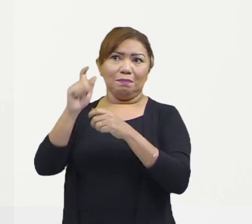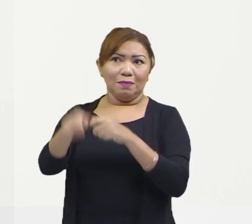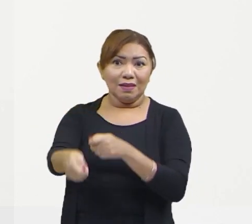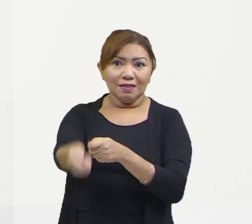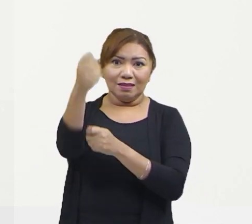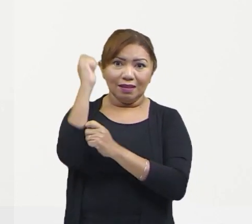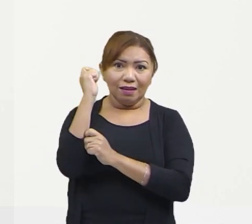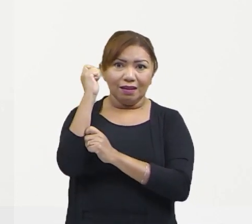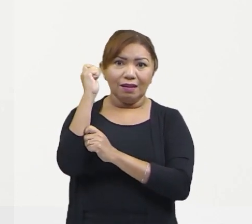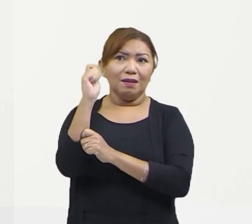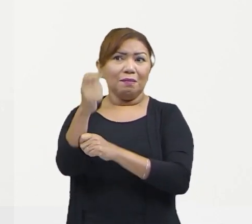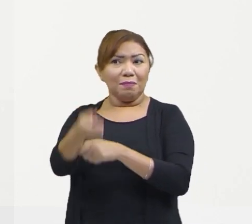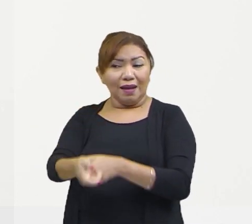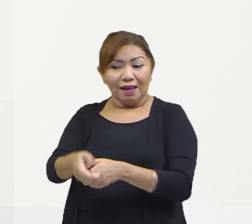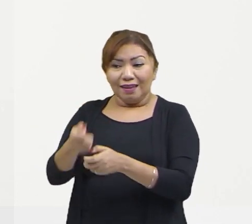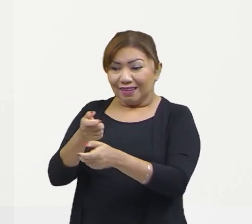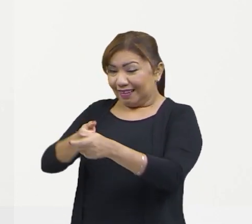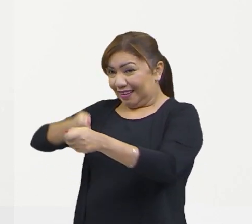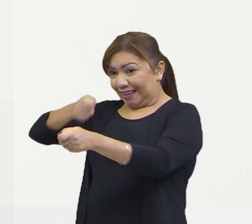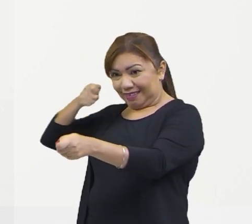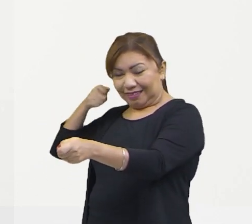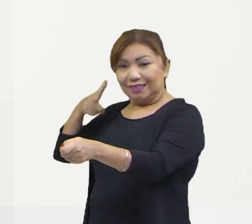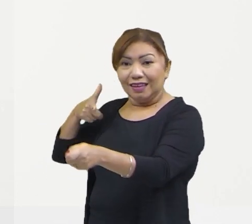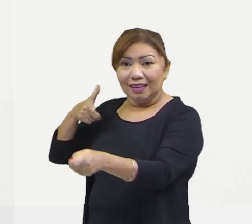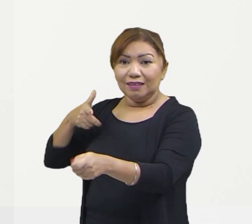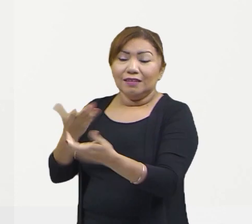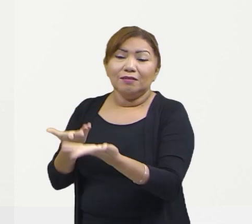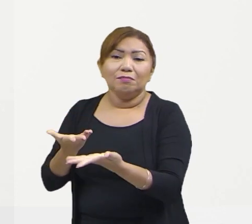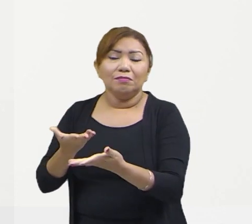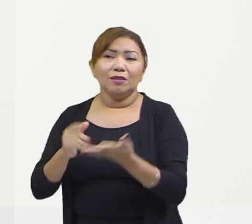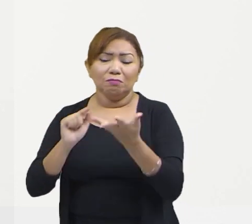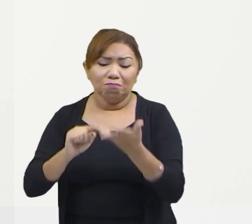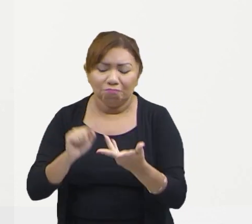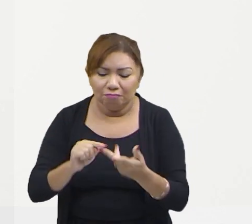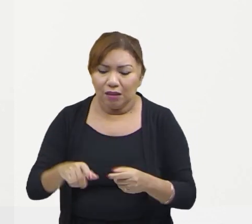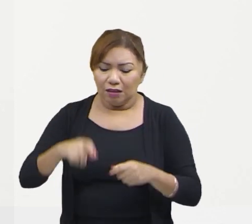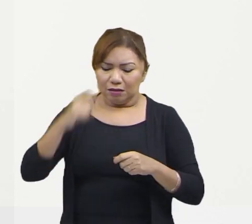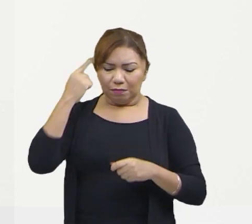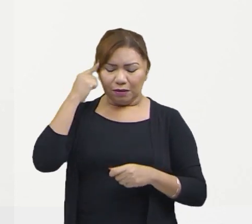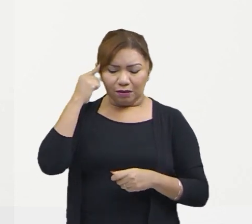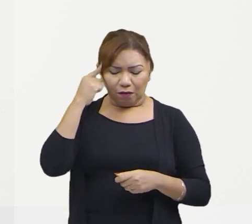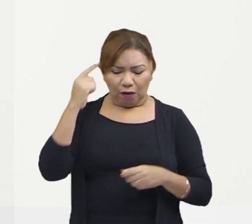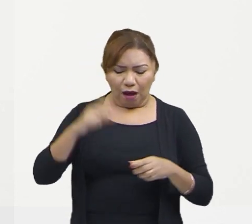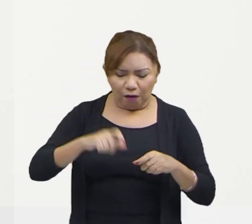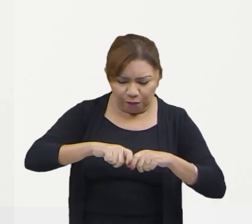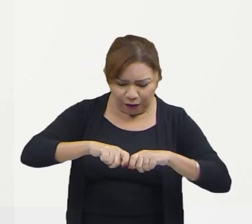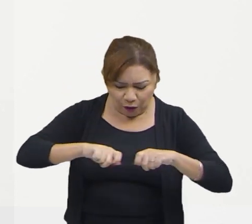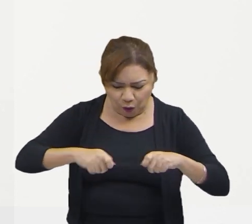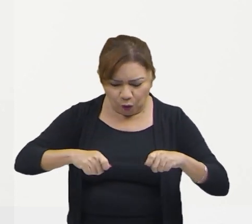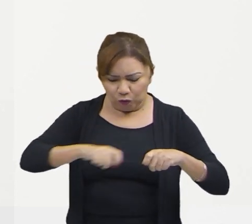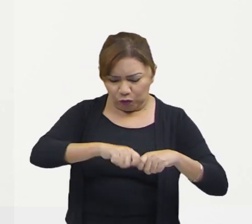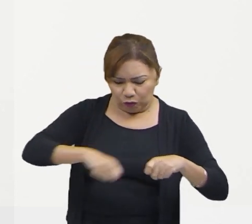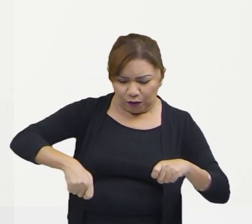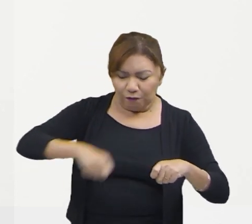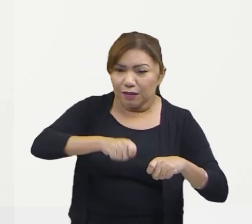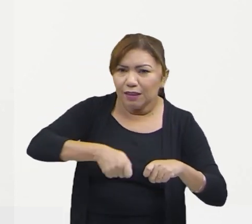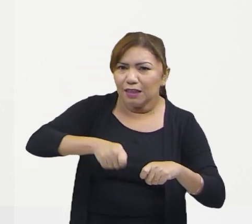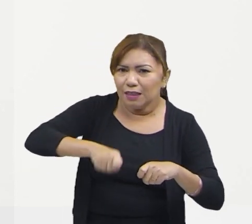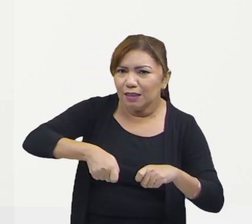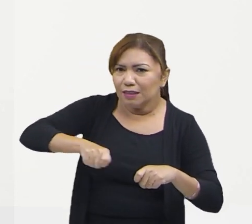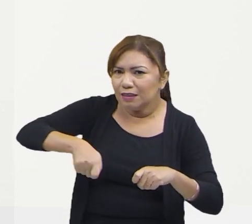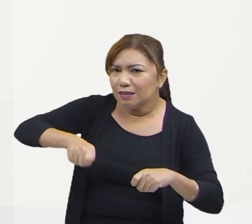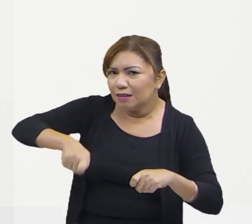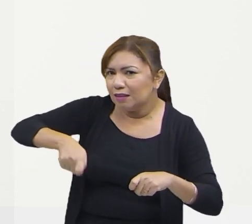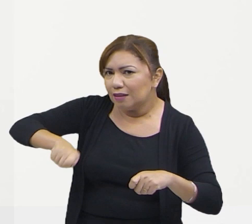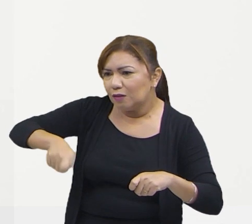eles não sabiam escrever os números, eles pegavam ossos, gravetos e faziam